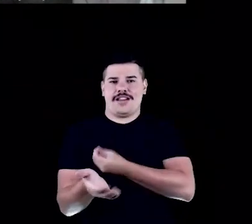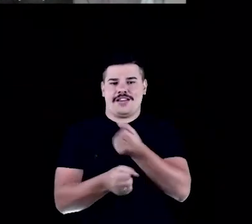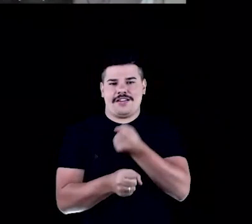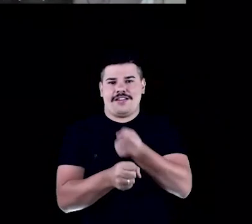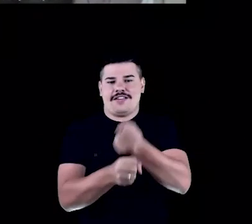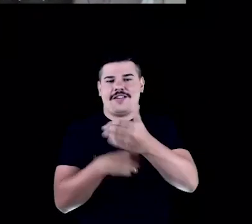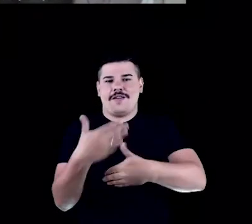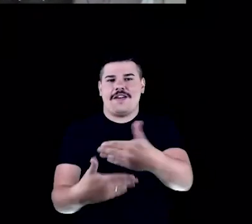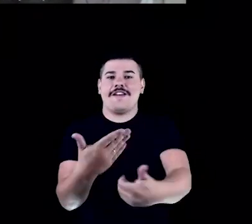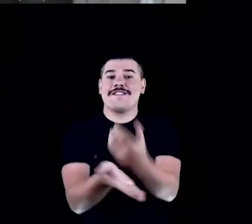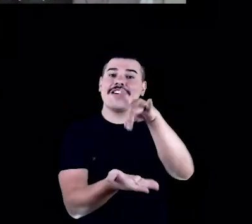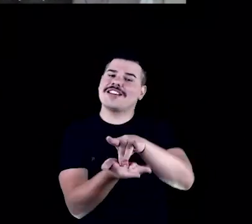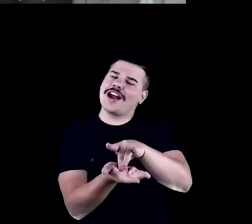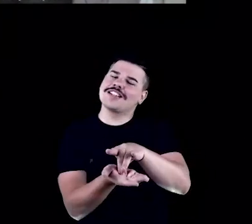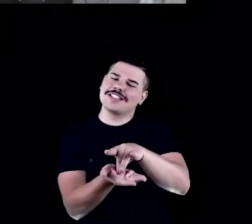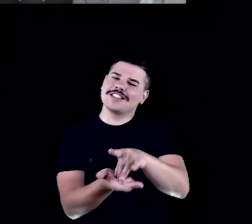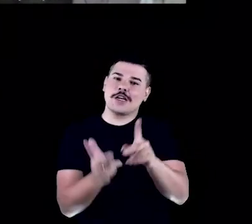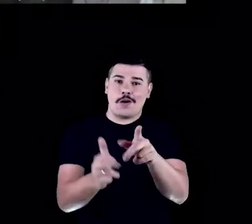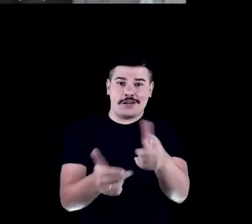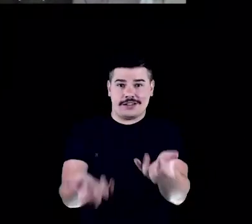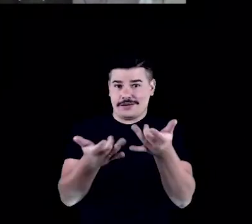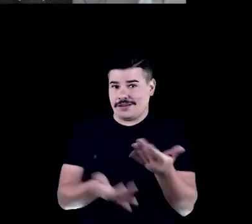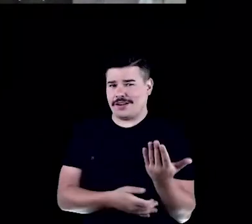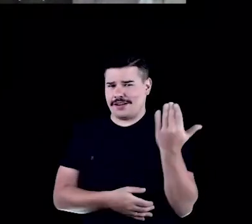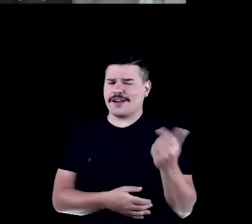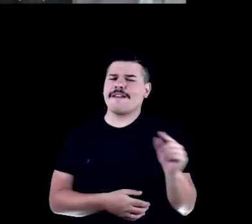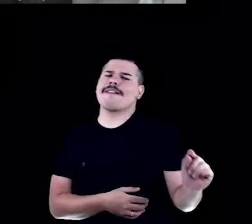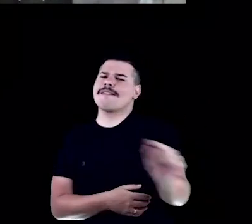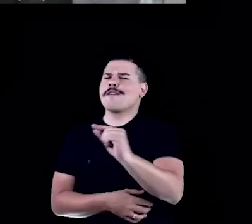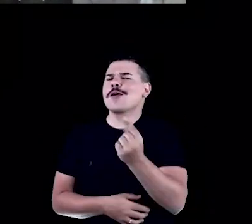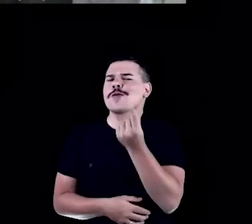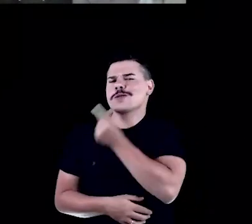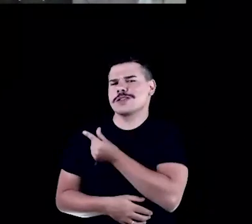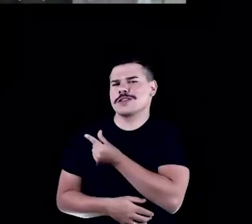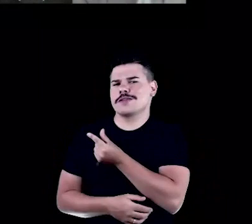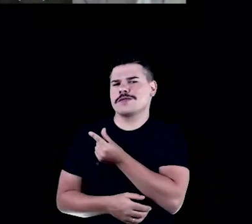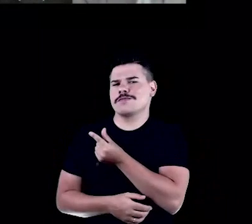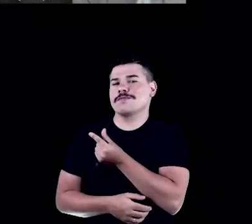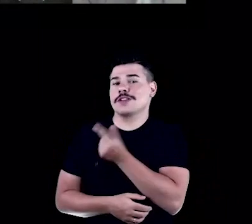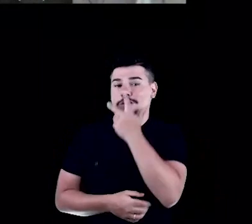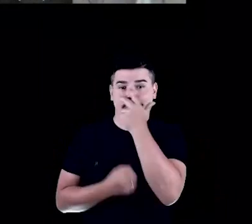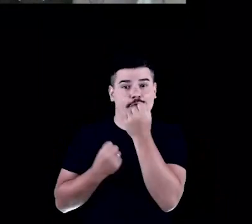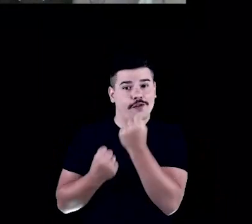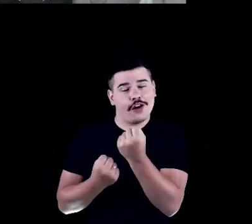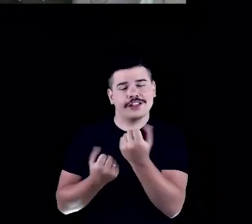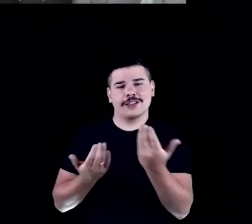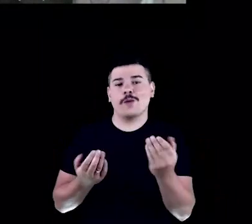também é construtora de realidades, né? Porque, e como você também completou, né? Quem está conseguindo construir essa realidade é muito